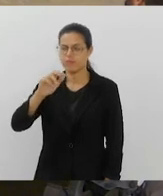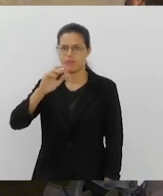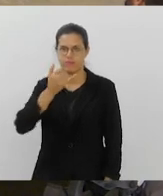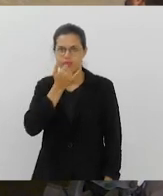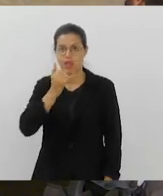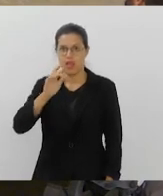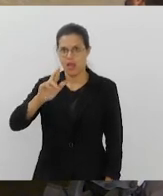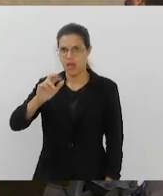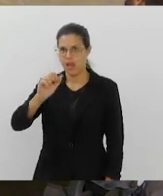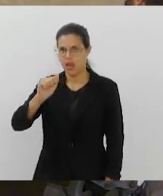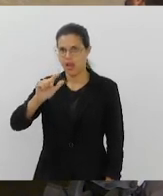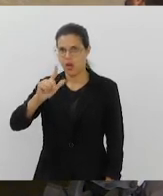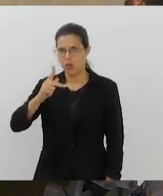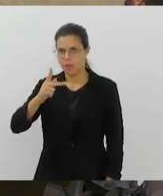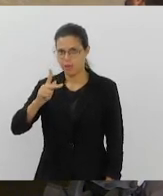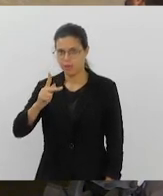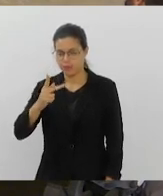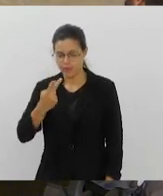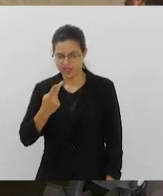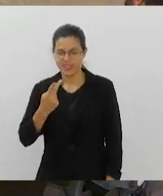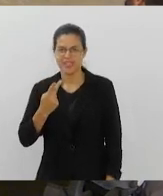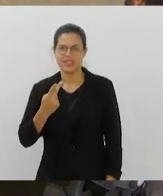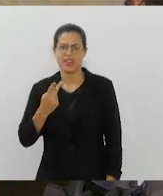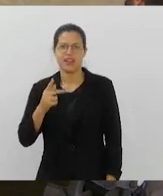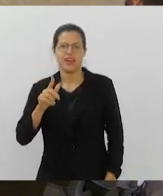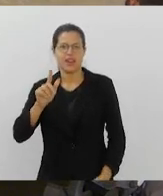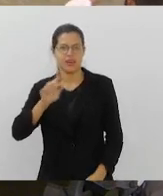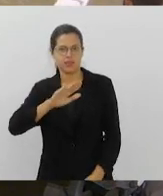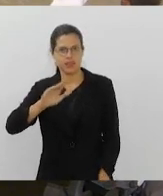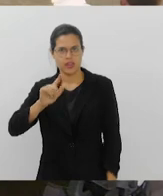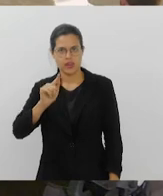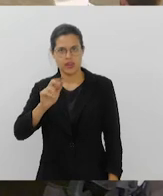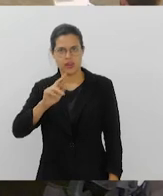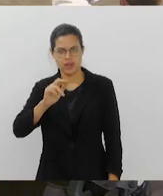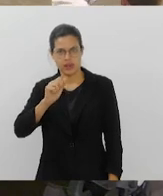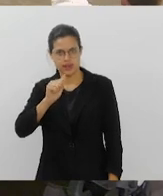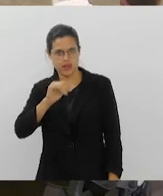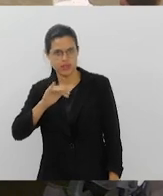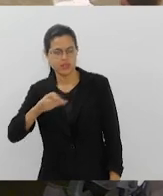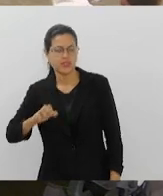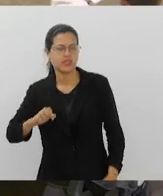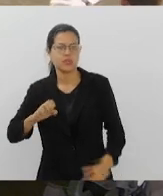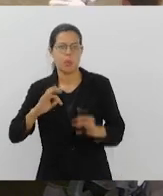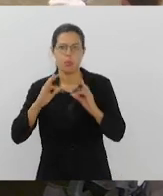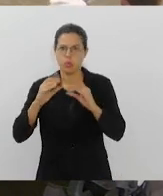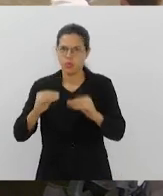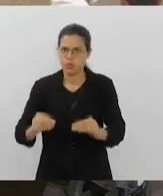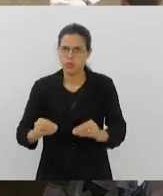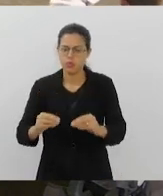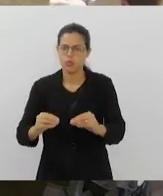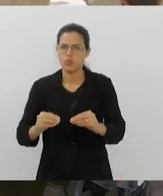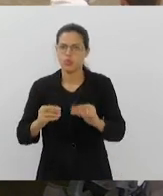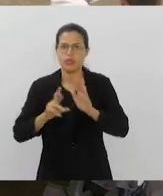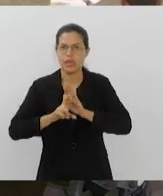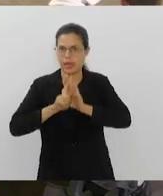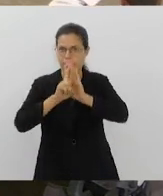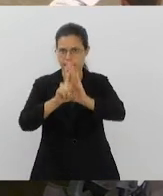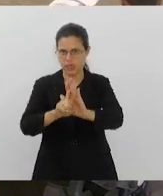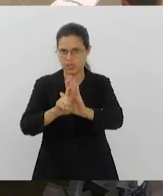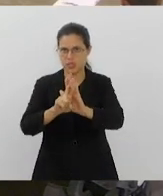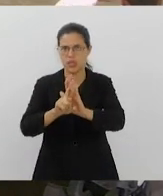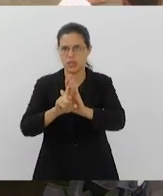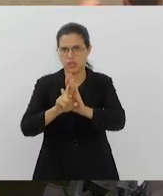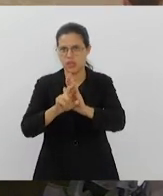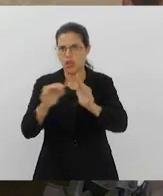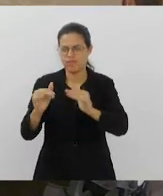mas mundial, mas ao esporte, à formação, elevou o nome do Brasil, e sem dúvida nenhuma